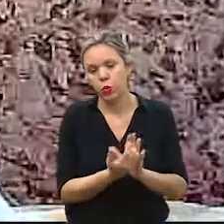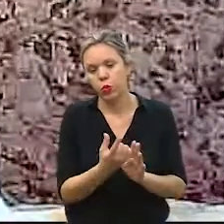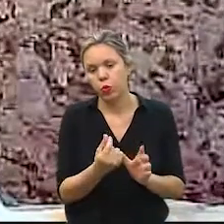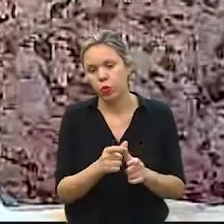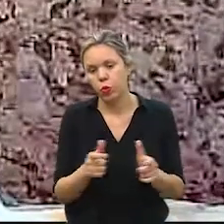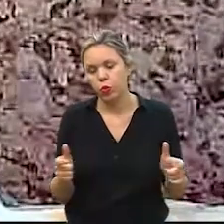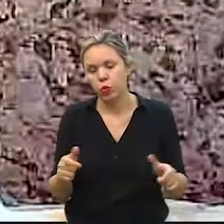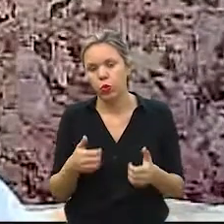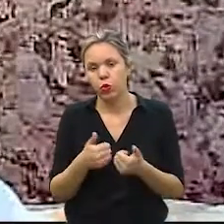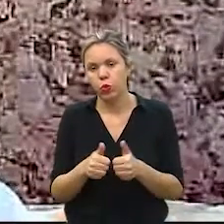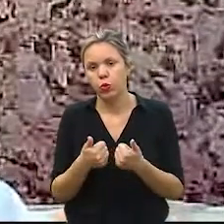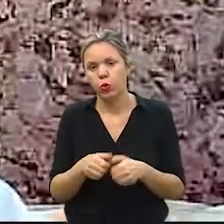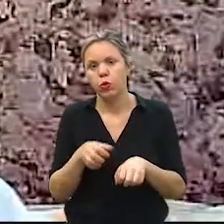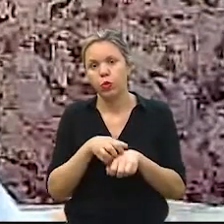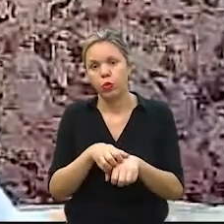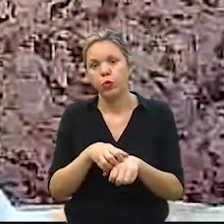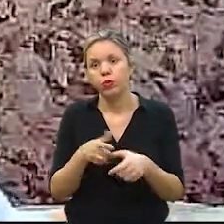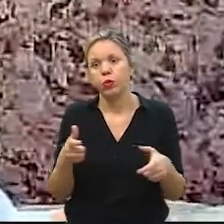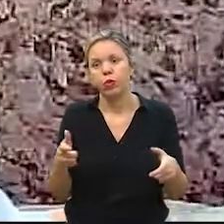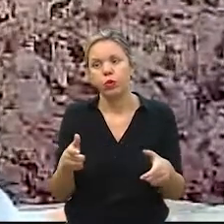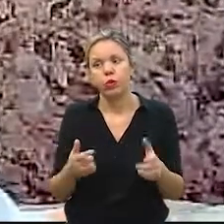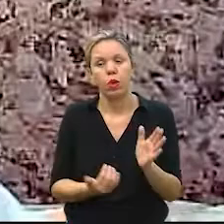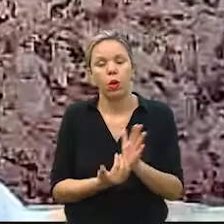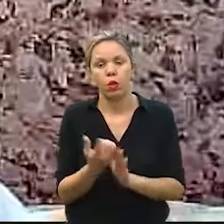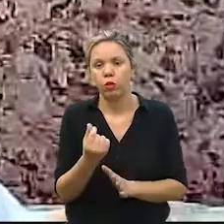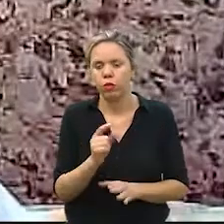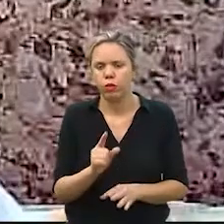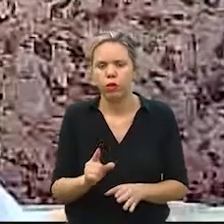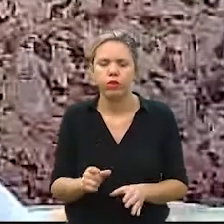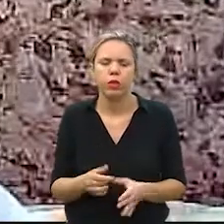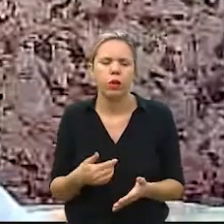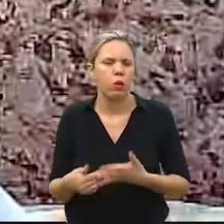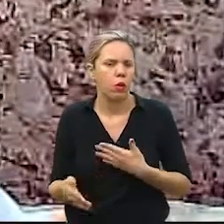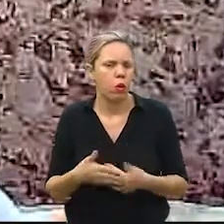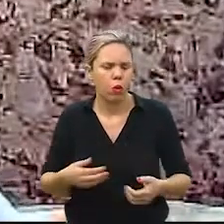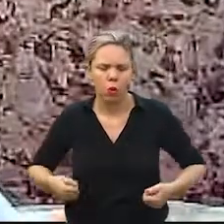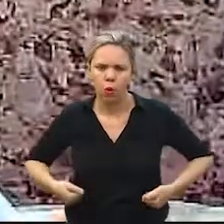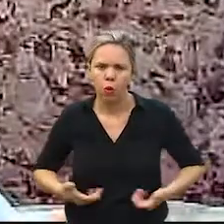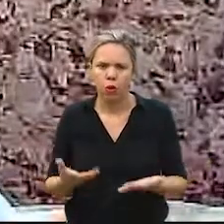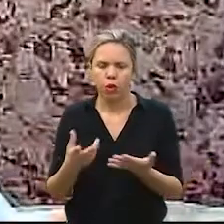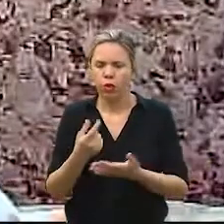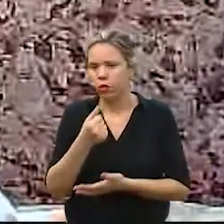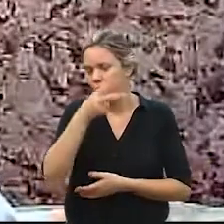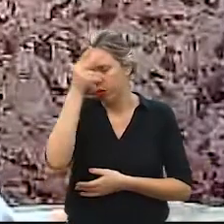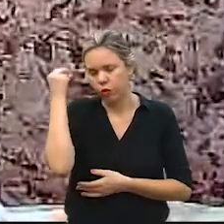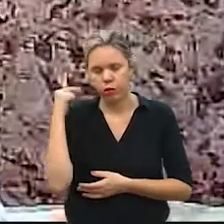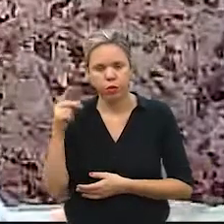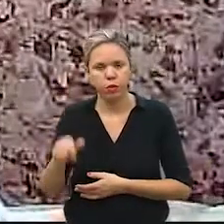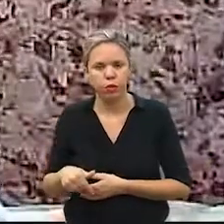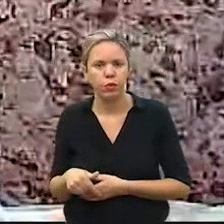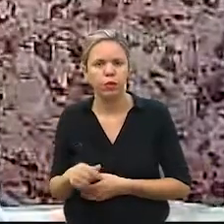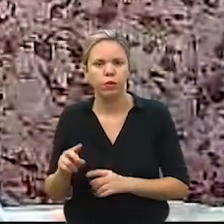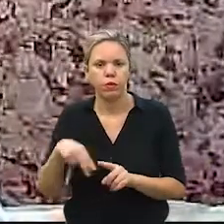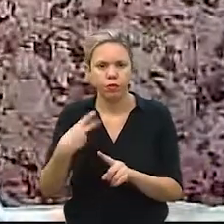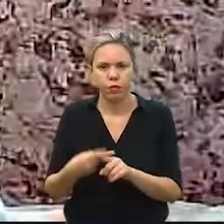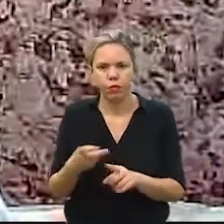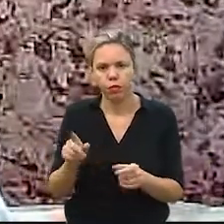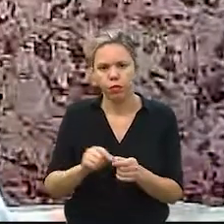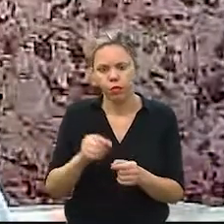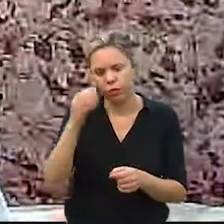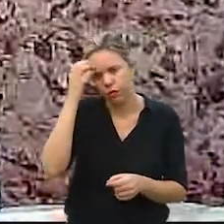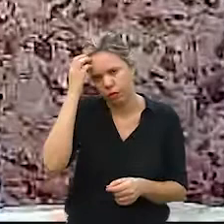do transporte coletivo e para não aumentar a tarifa. Quer dizer, qualquer gasto público extra que você vai